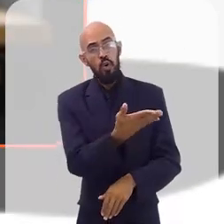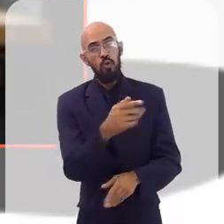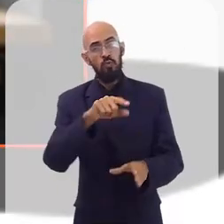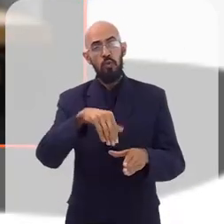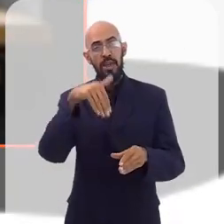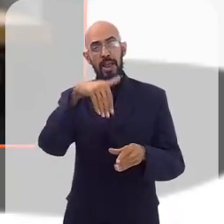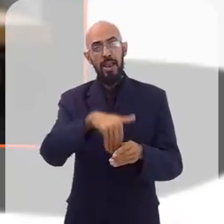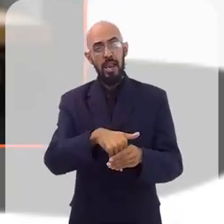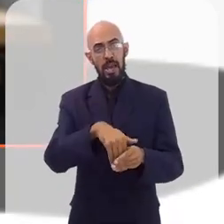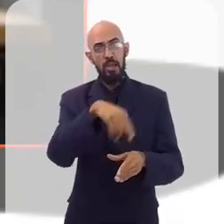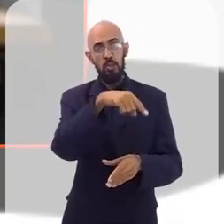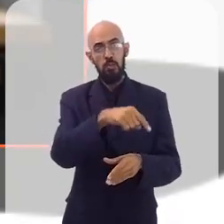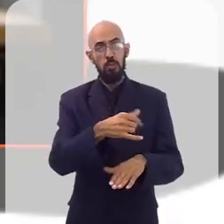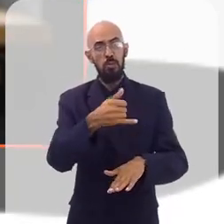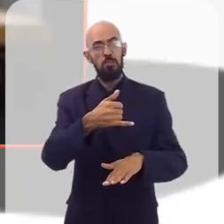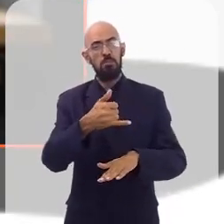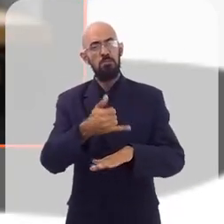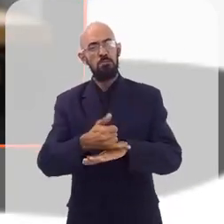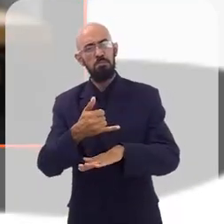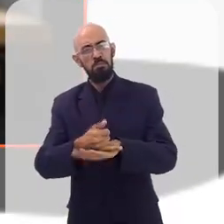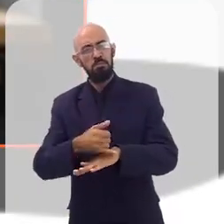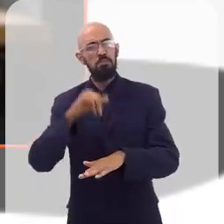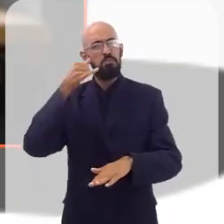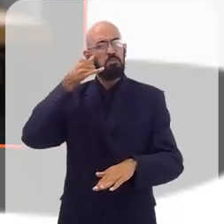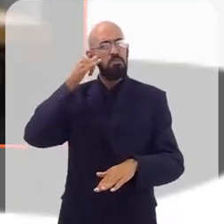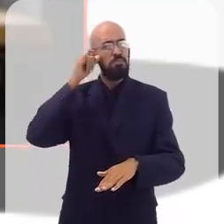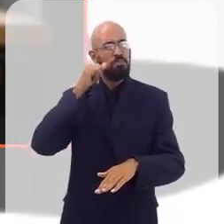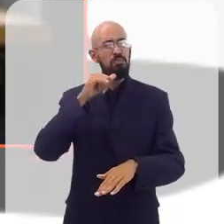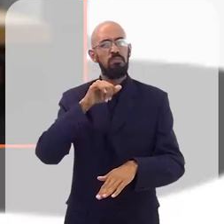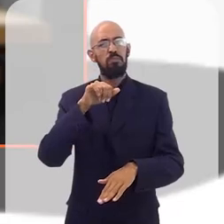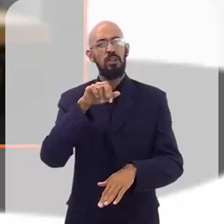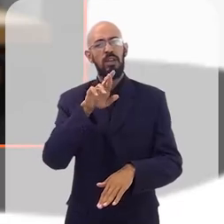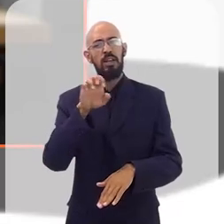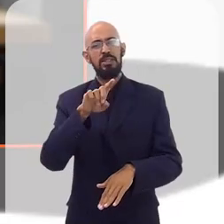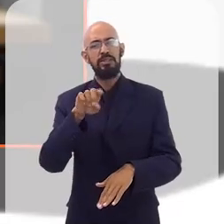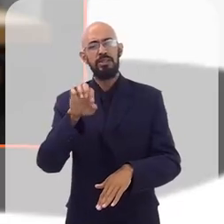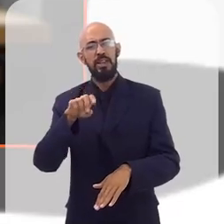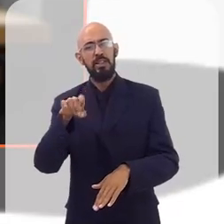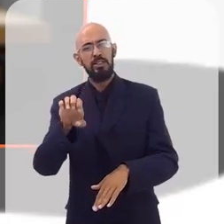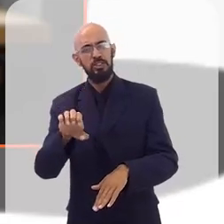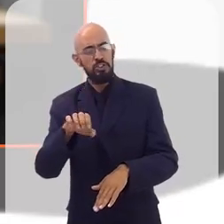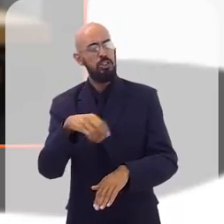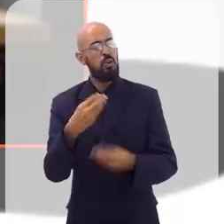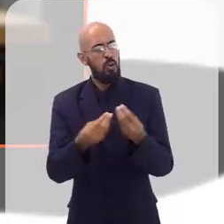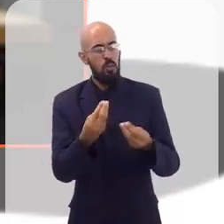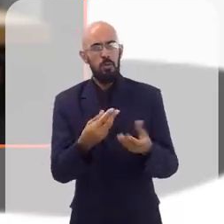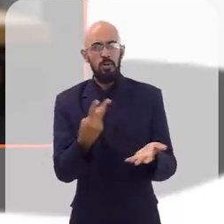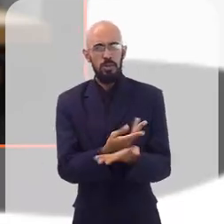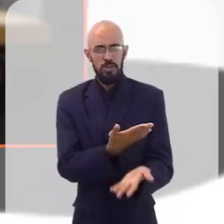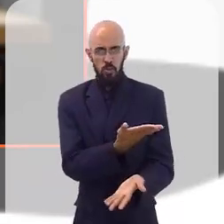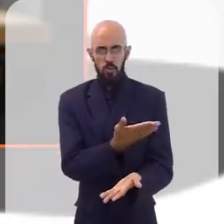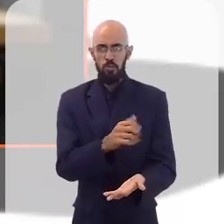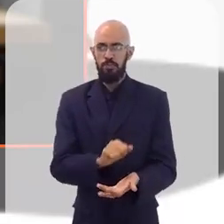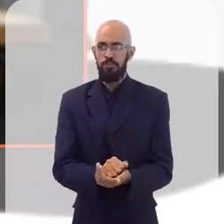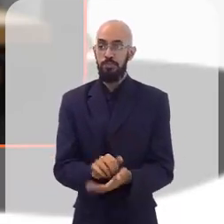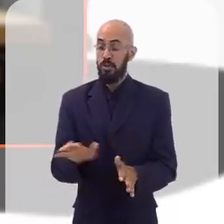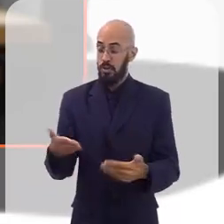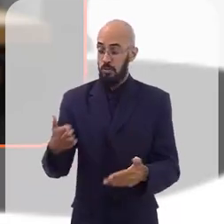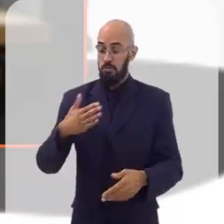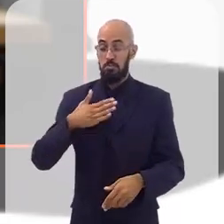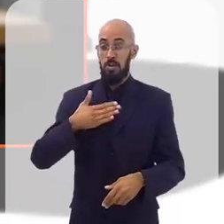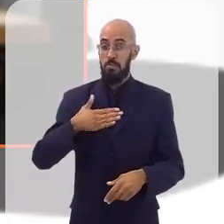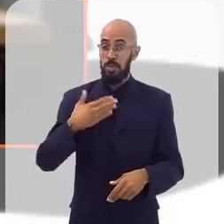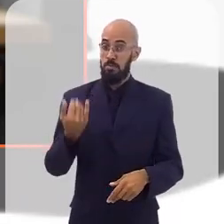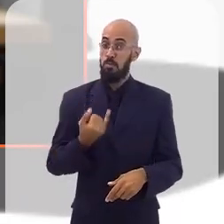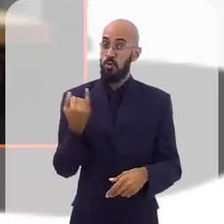quer dizer foi a demanda muito grande o estado do Rio dos 92 municípios do Senhor que é oriundo ali sua